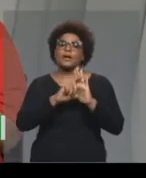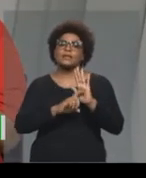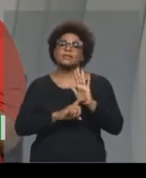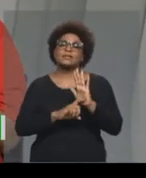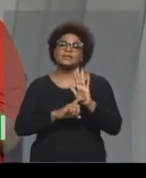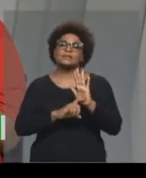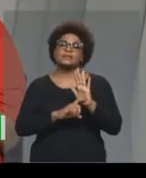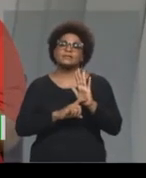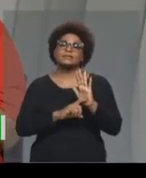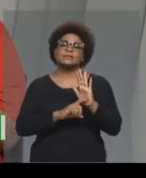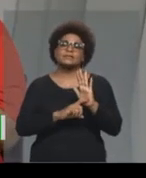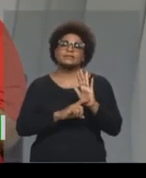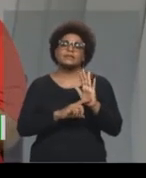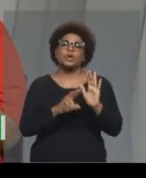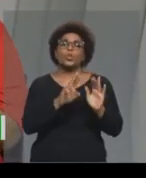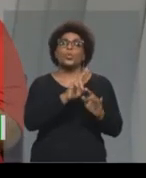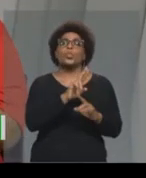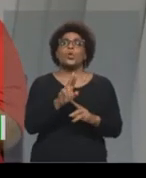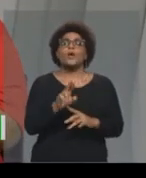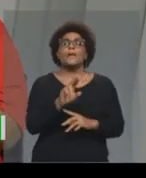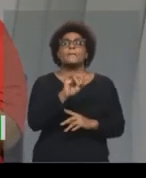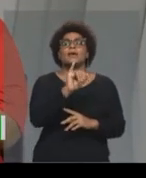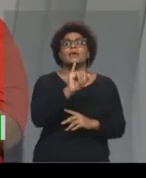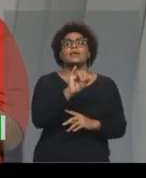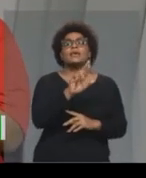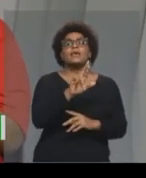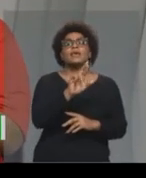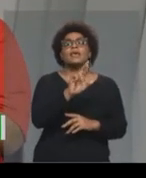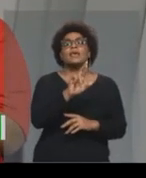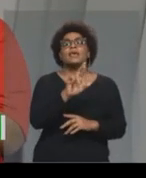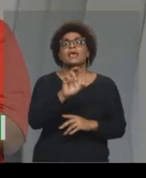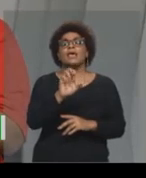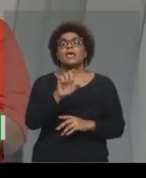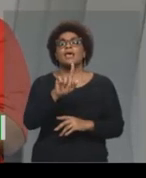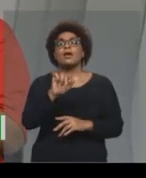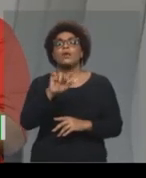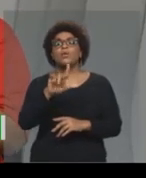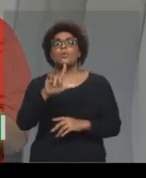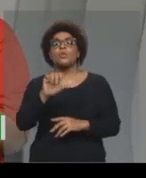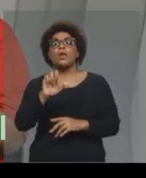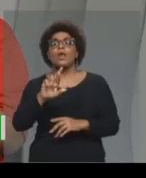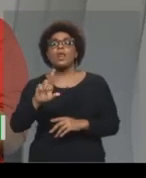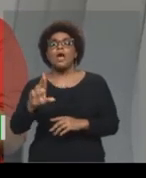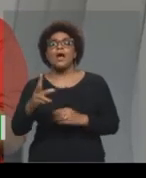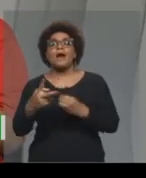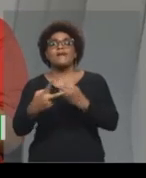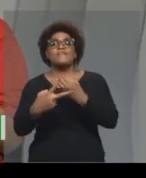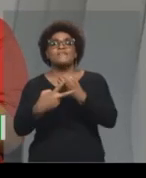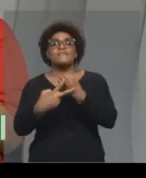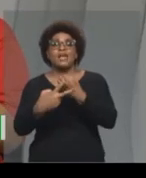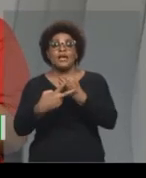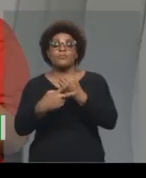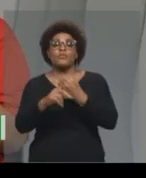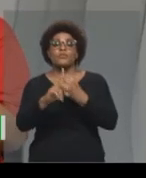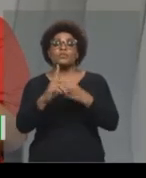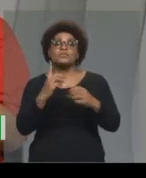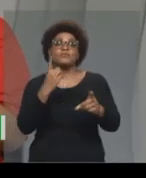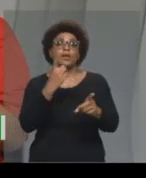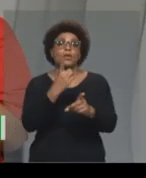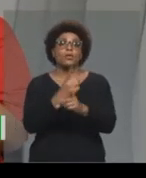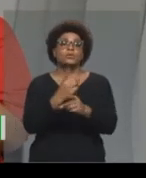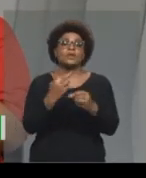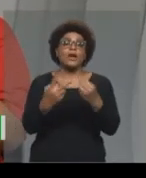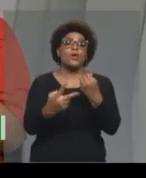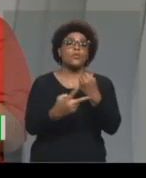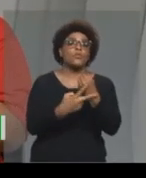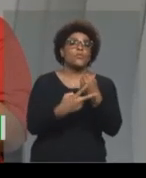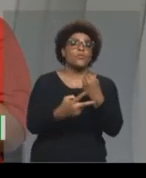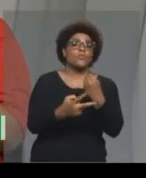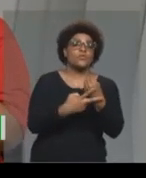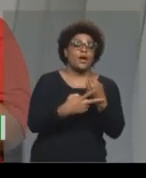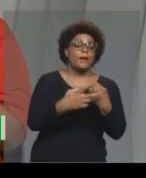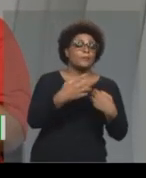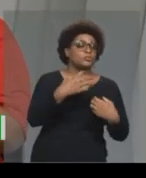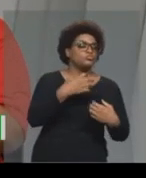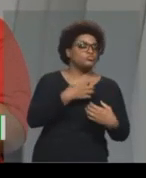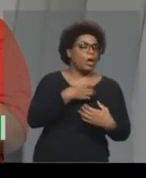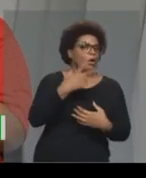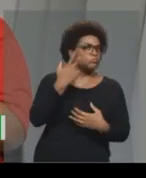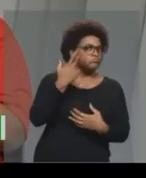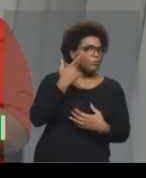chamada Irregular Verbs. E nessa lista vocês vão ver o verbo na forma dele normal,